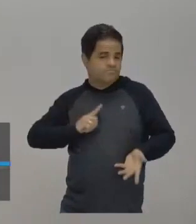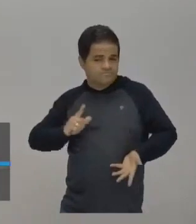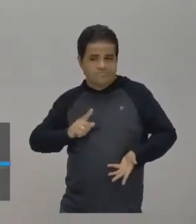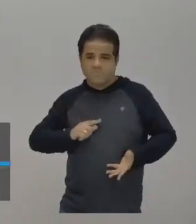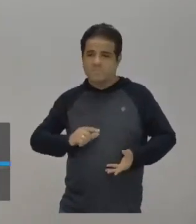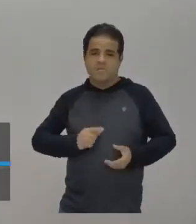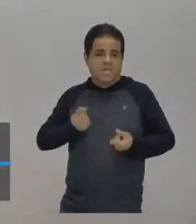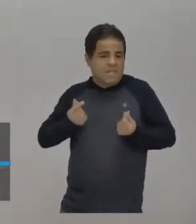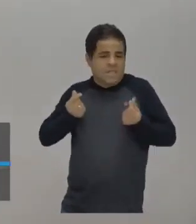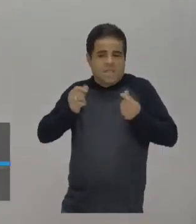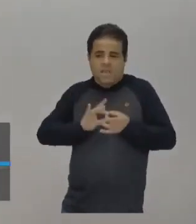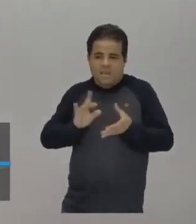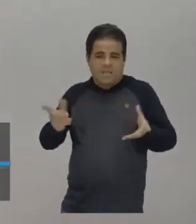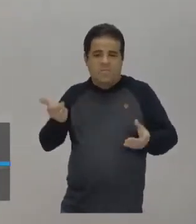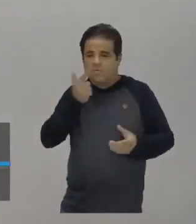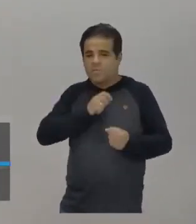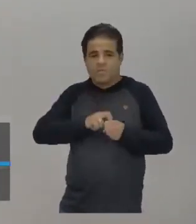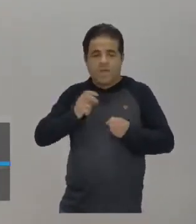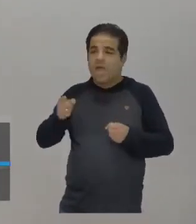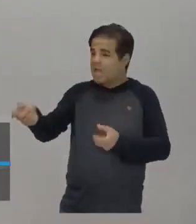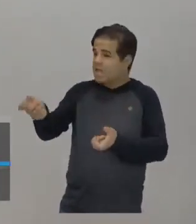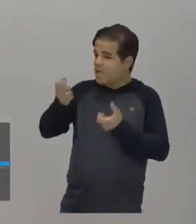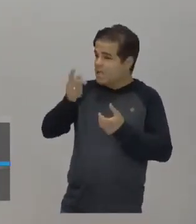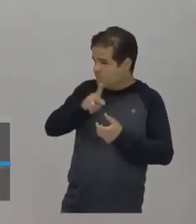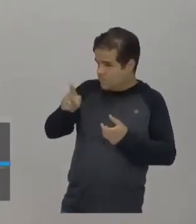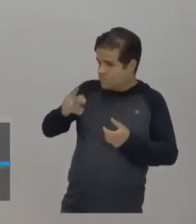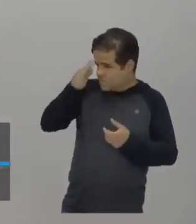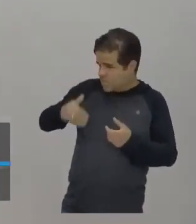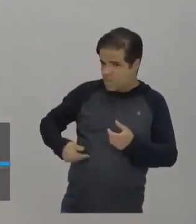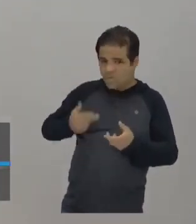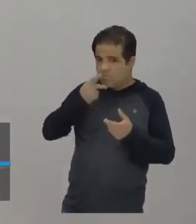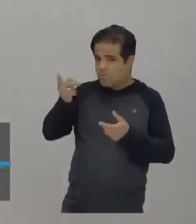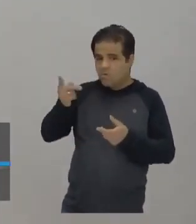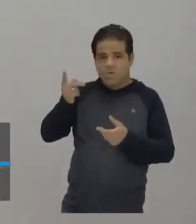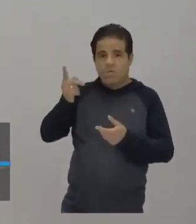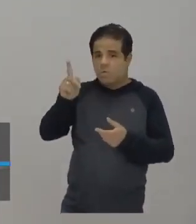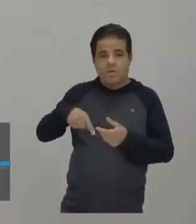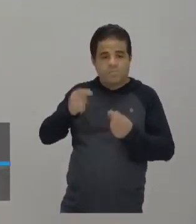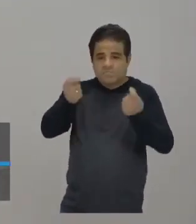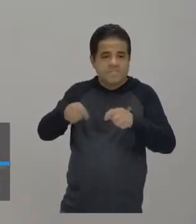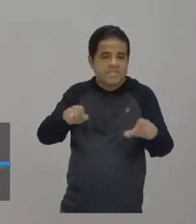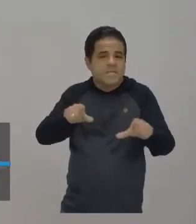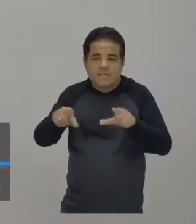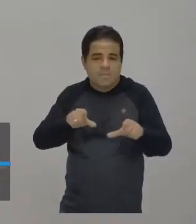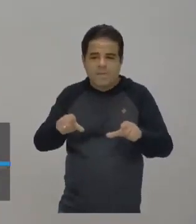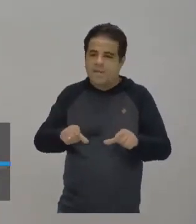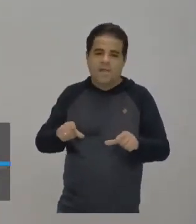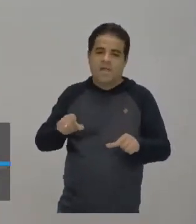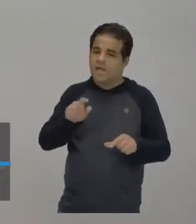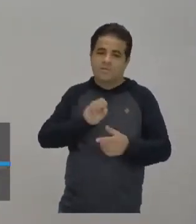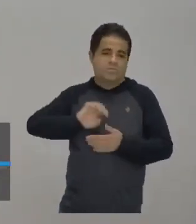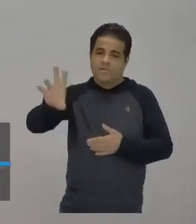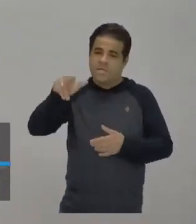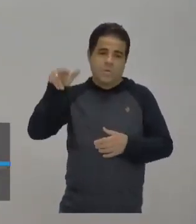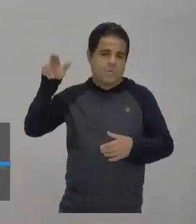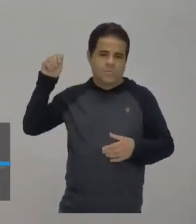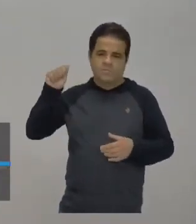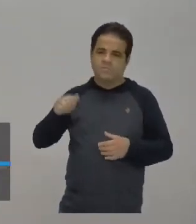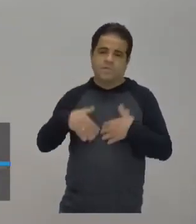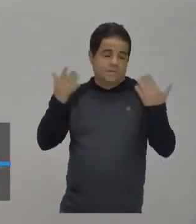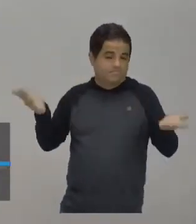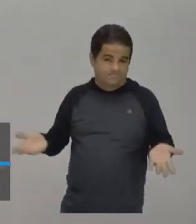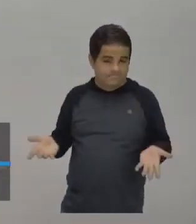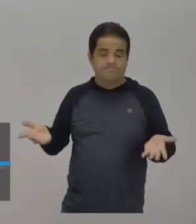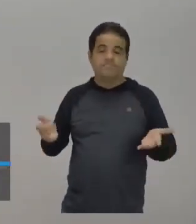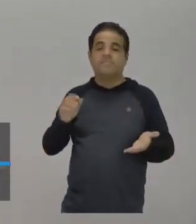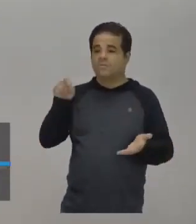independência financeira. Aí a professora Tayana trouxe uma informação nova: independência financeira não depende de emprego, então não vão sair nunca. Ou então, não, quando